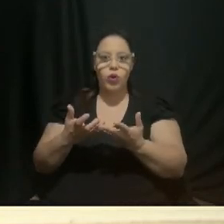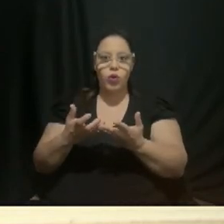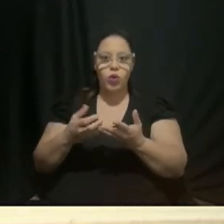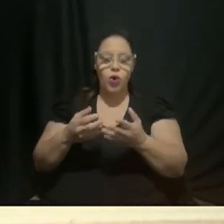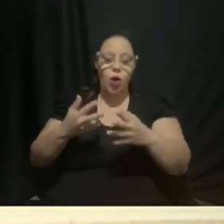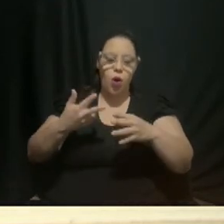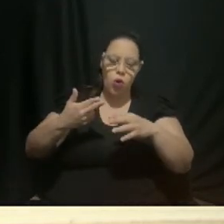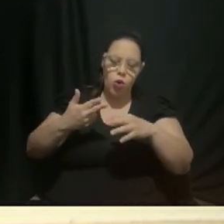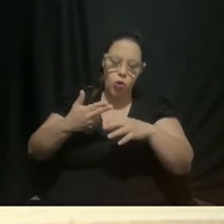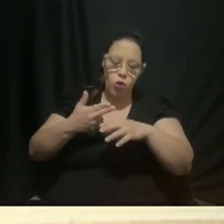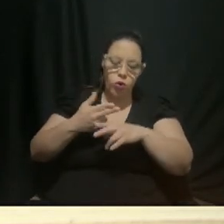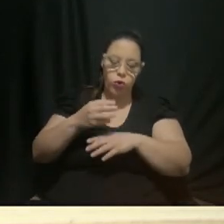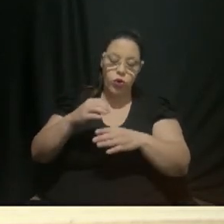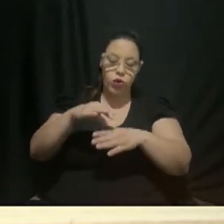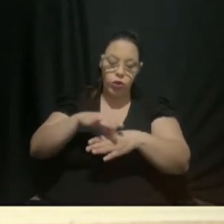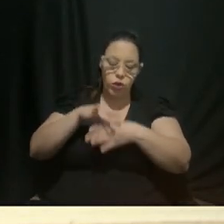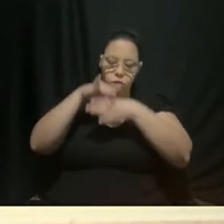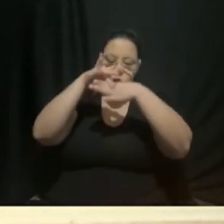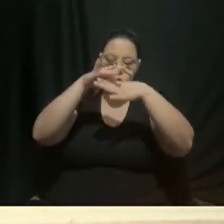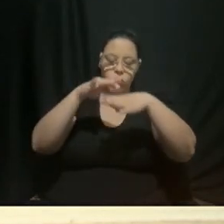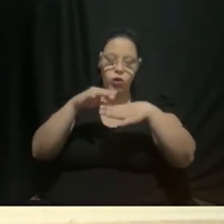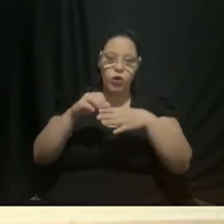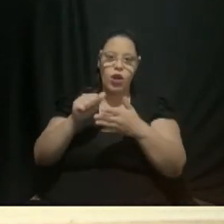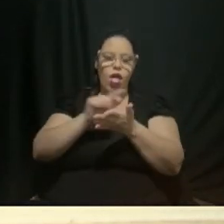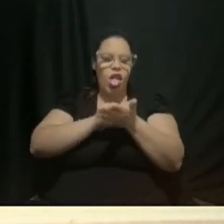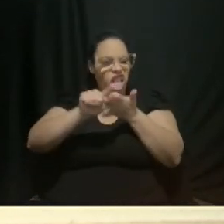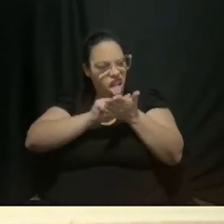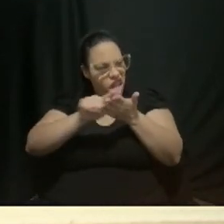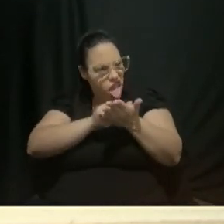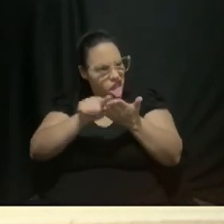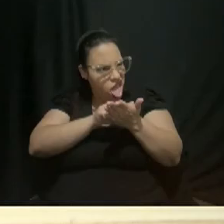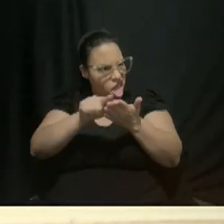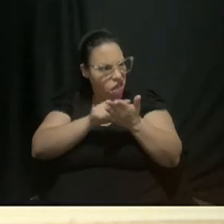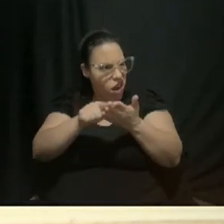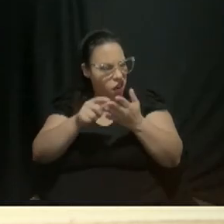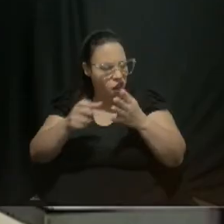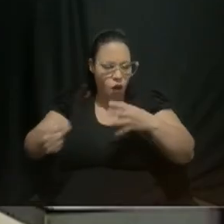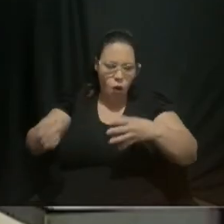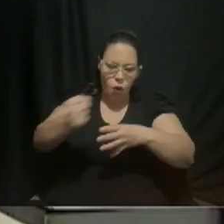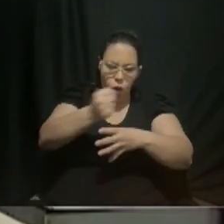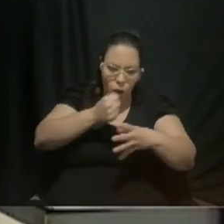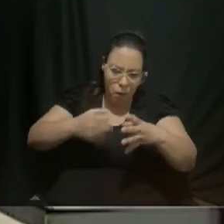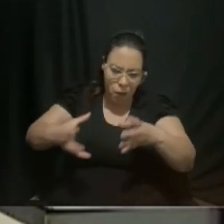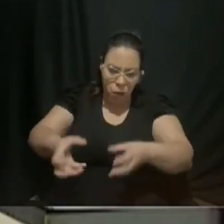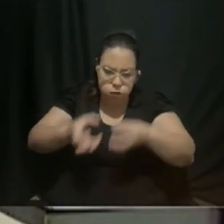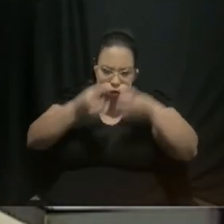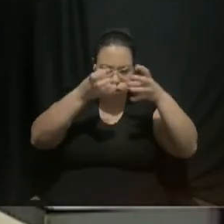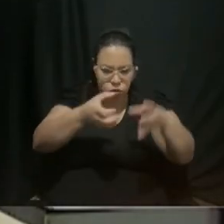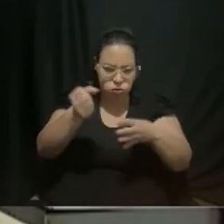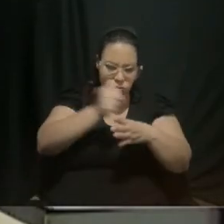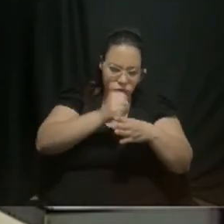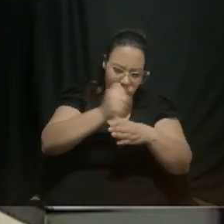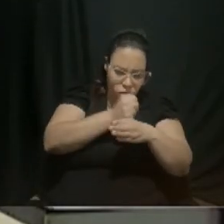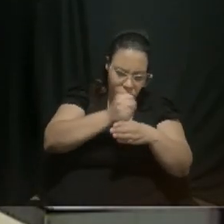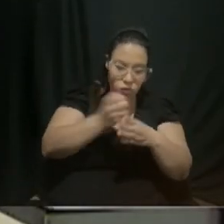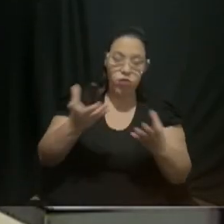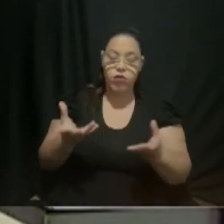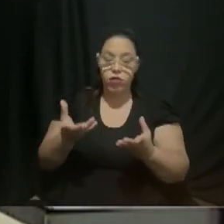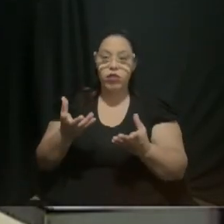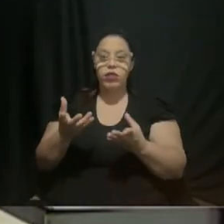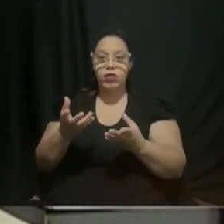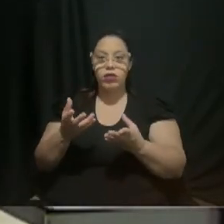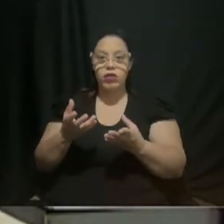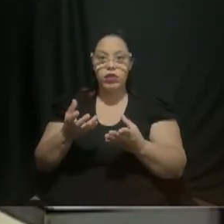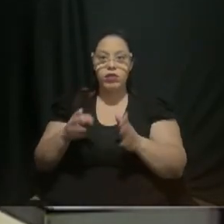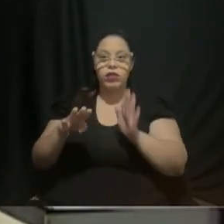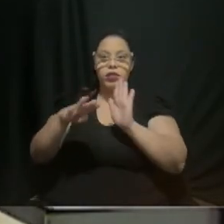a questão de lavar a louça, como é que é? As panelas, como que é esse negócio? A gente geralmente se auxilia muito a cozinheira, né?